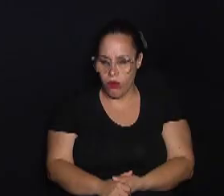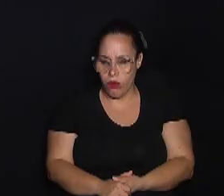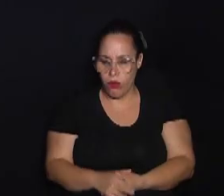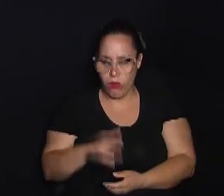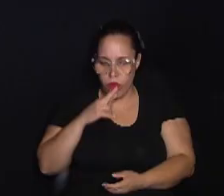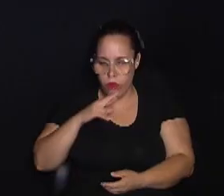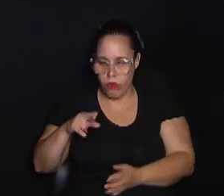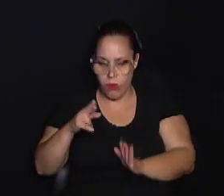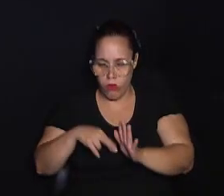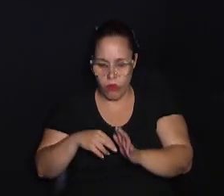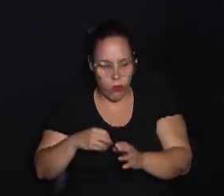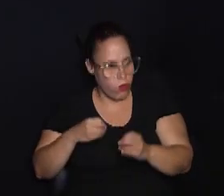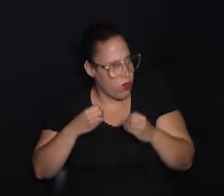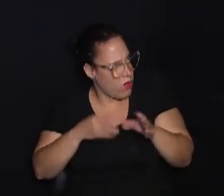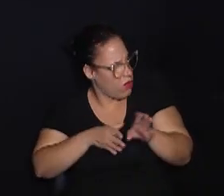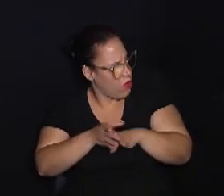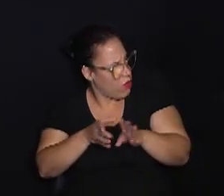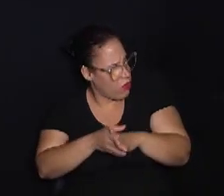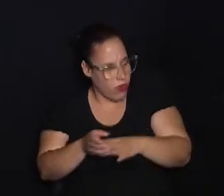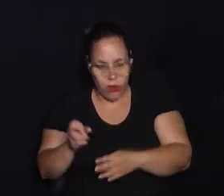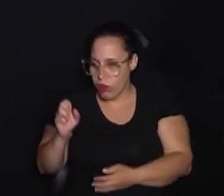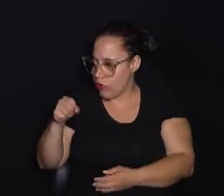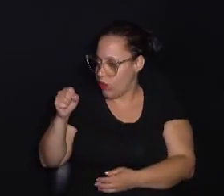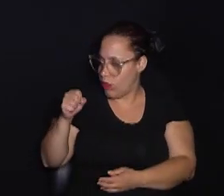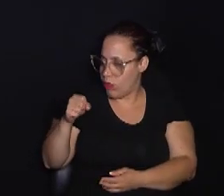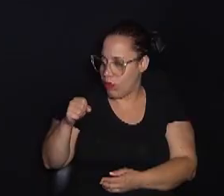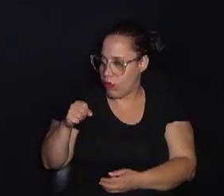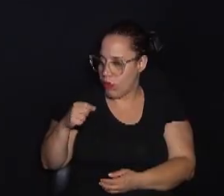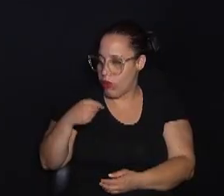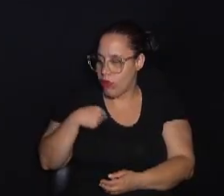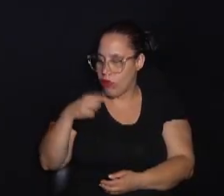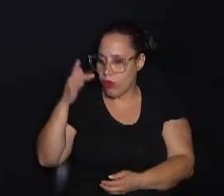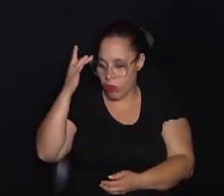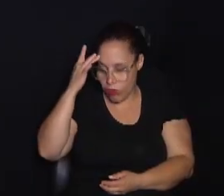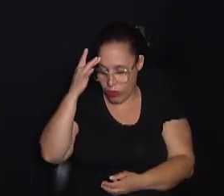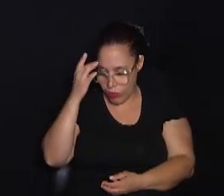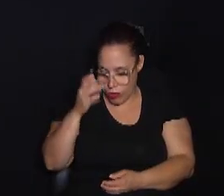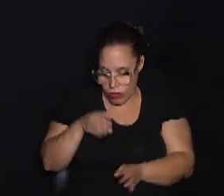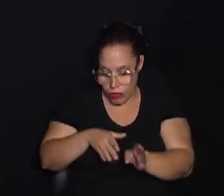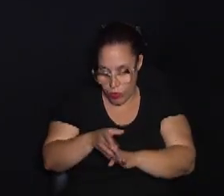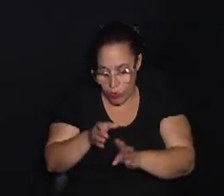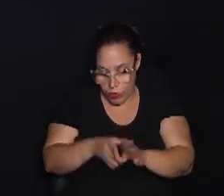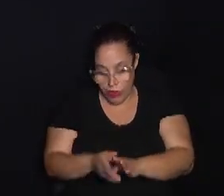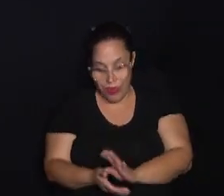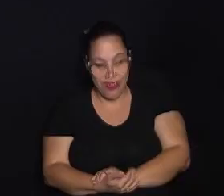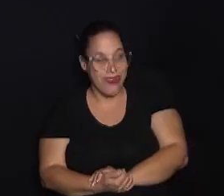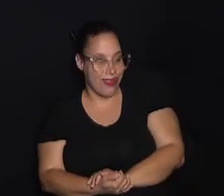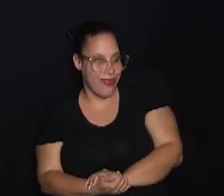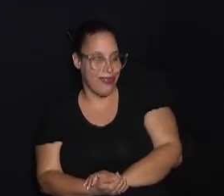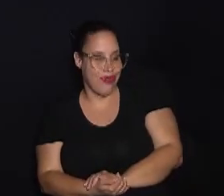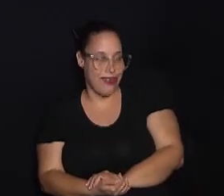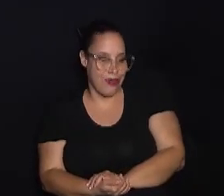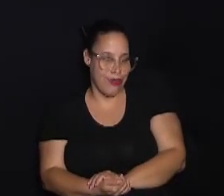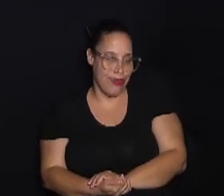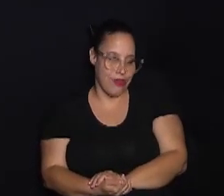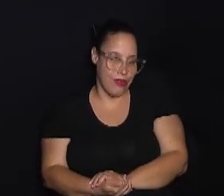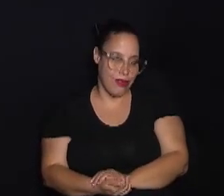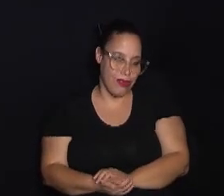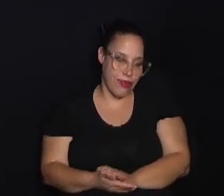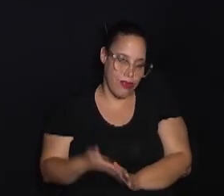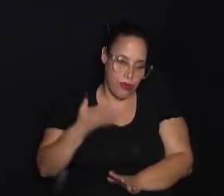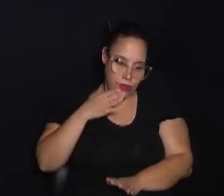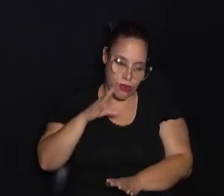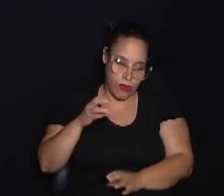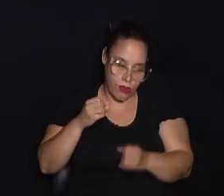nesse sentido. Uma indicação, né? Que eu tenho mania de falar requerimento de indicação. Uhum. Então, a gente fez o requerimento tanto pedindo